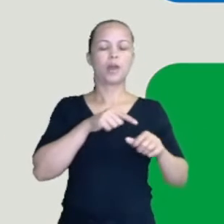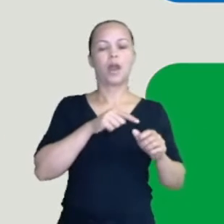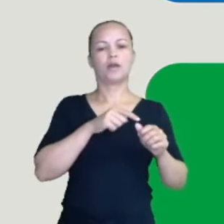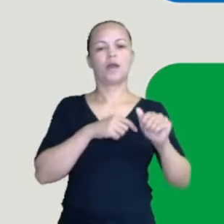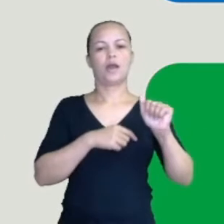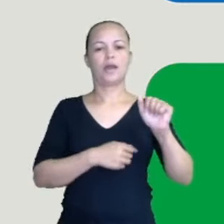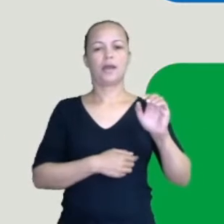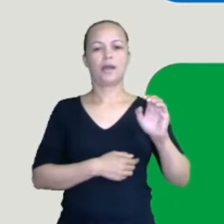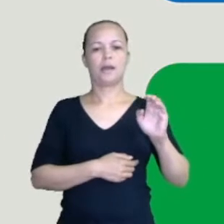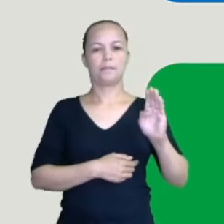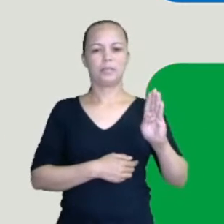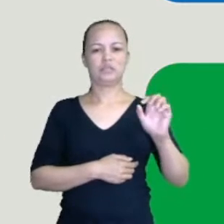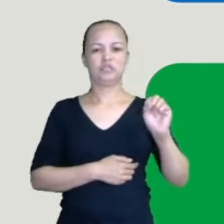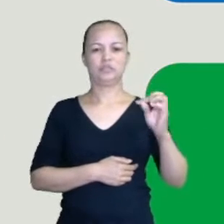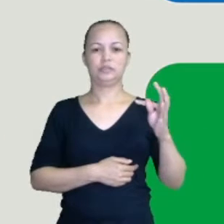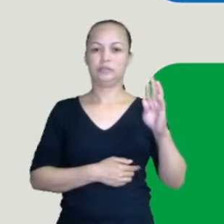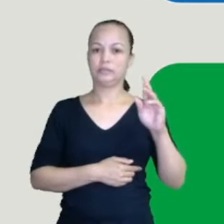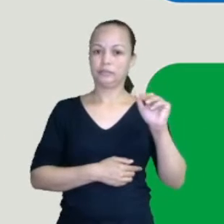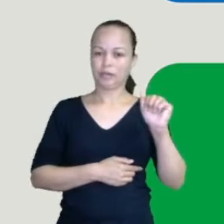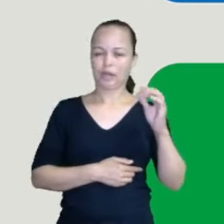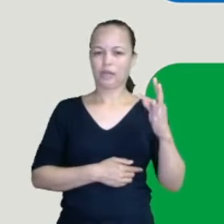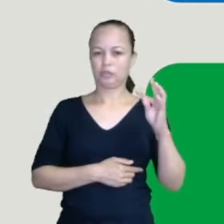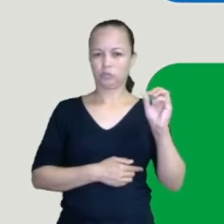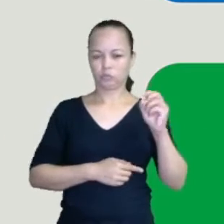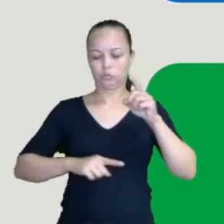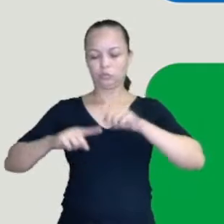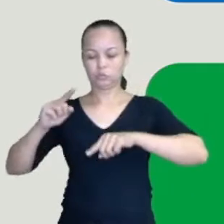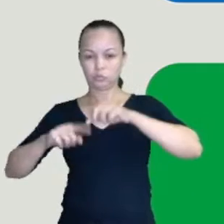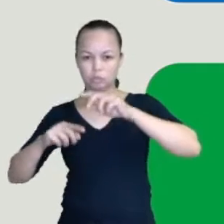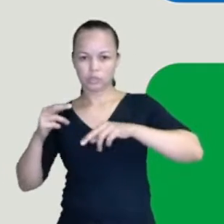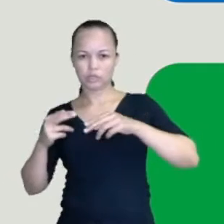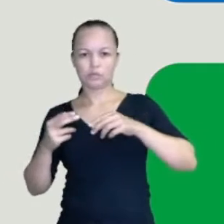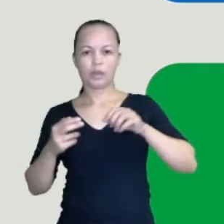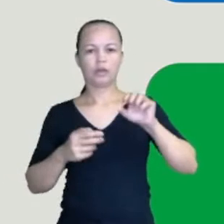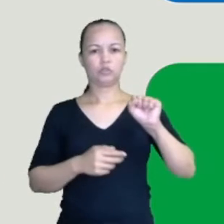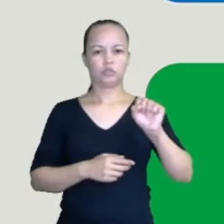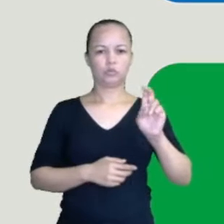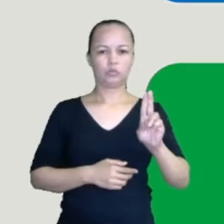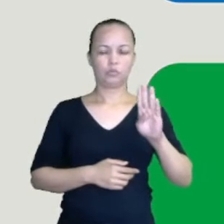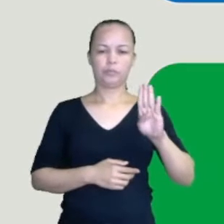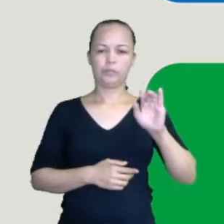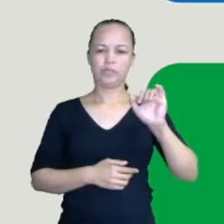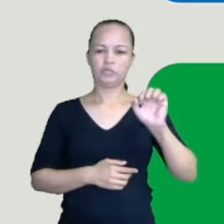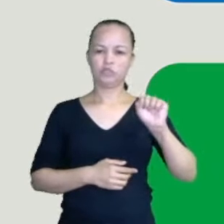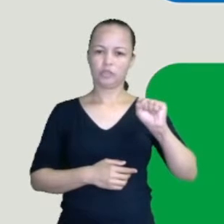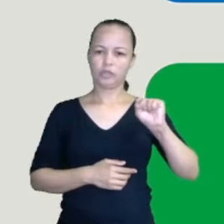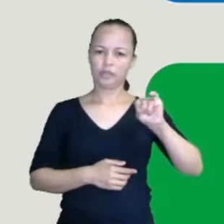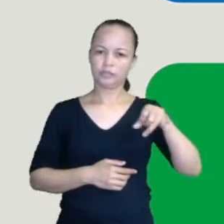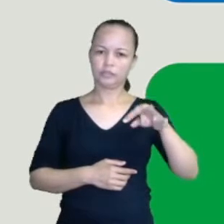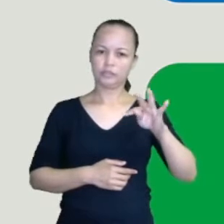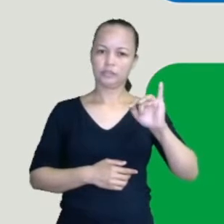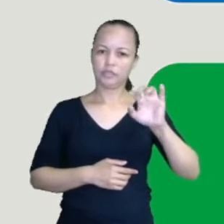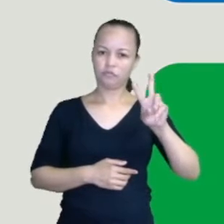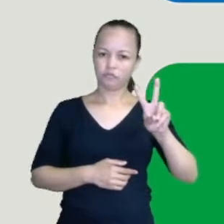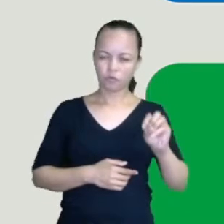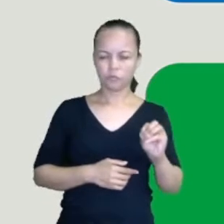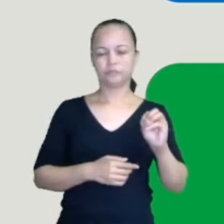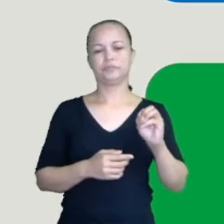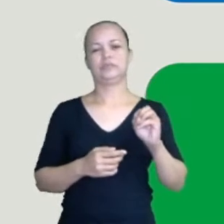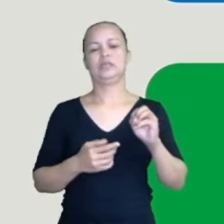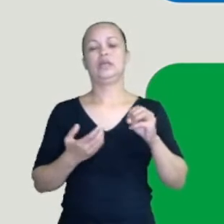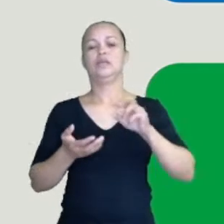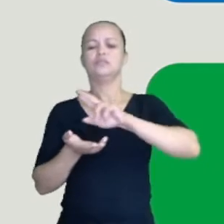do objeto para o subjetivo, do corporal para o externo. A noção